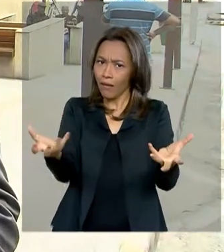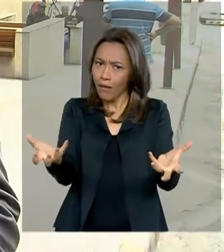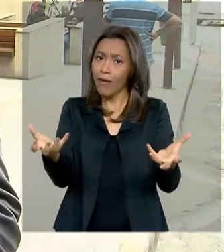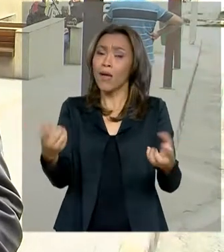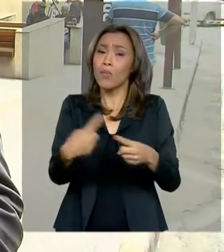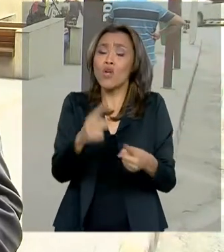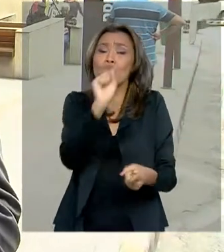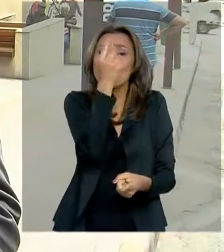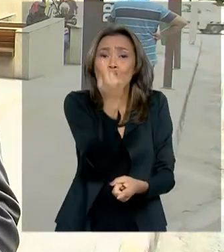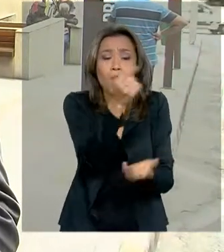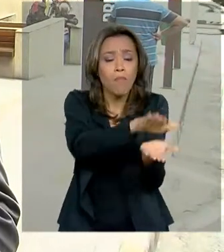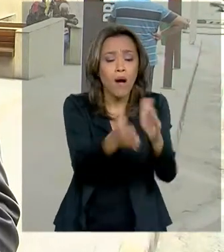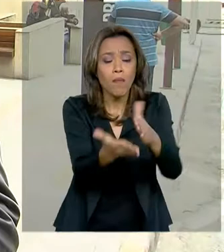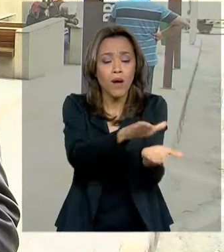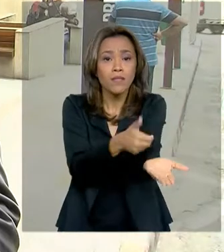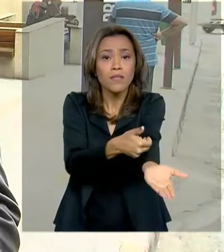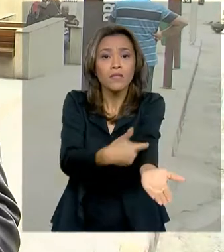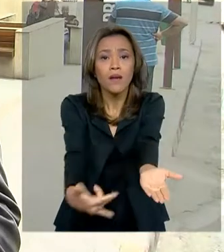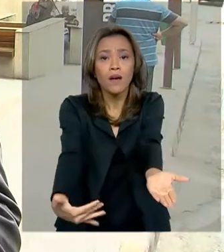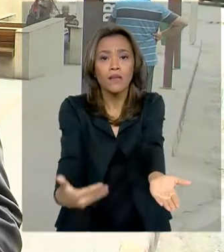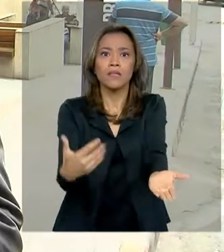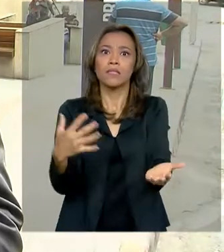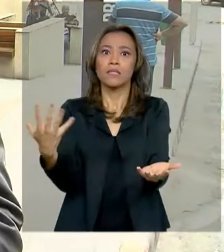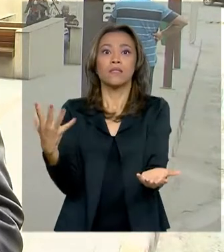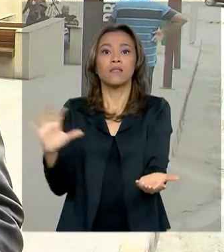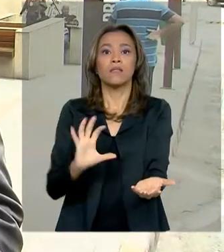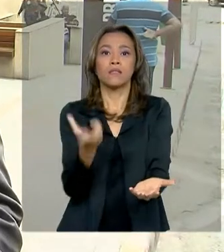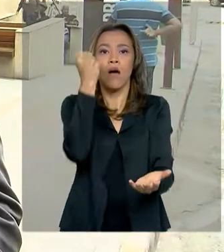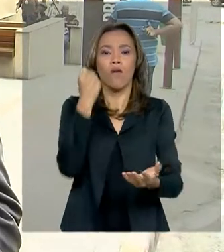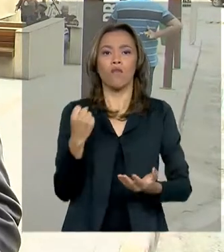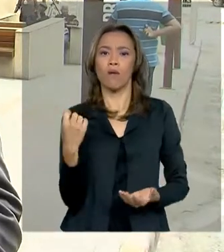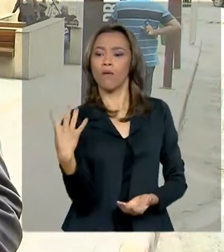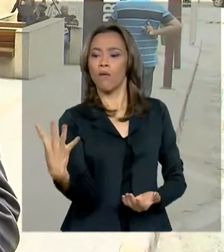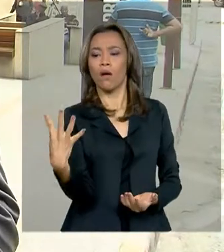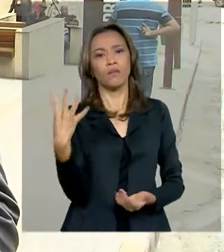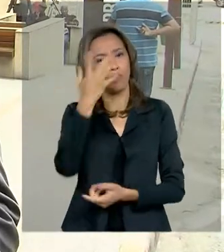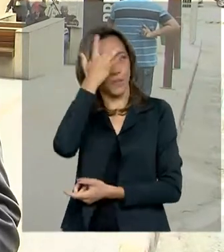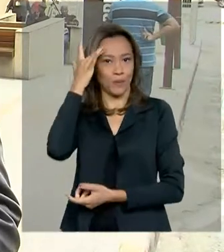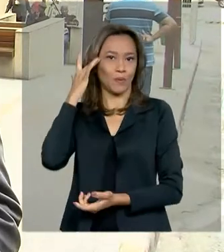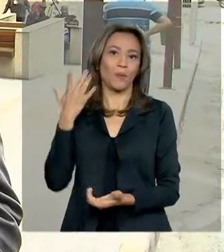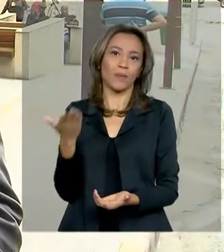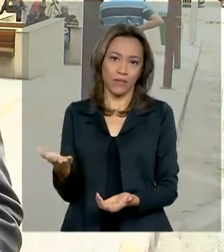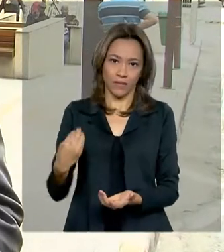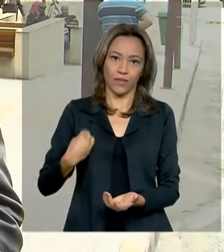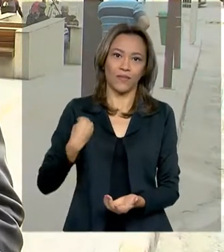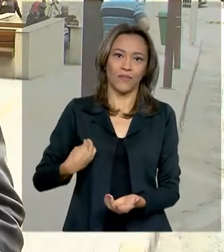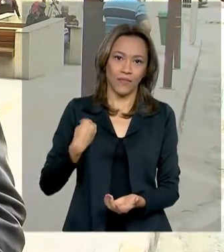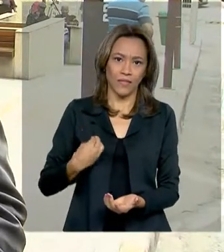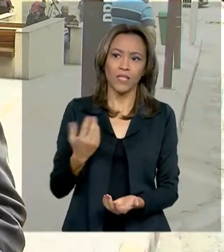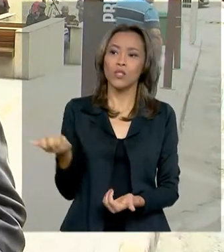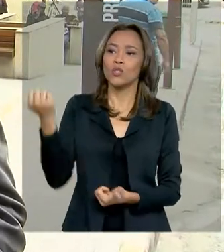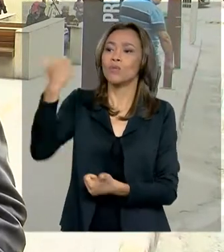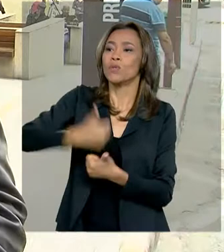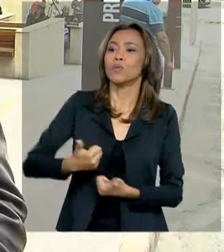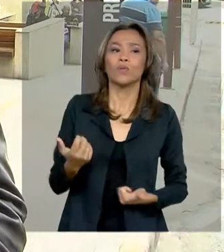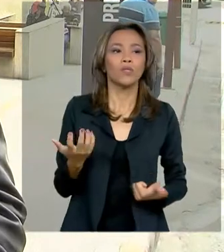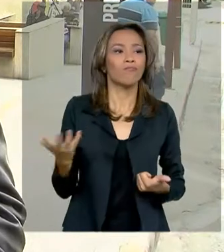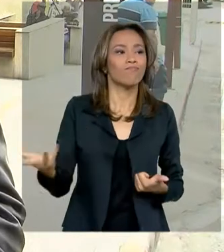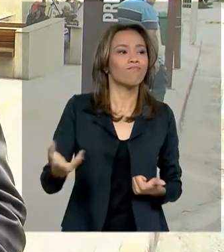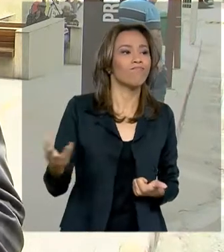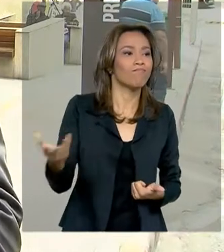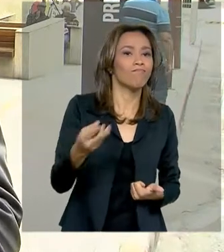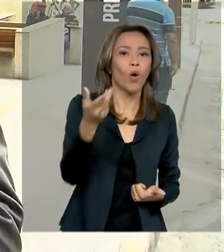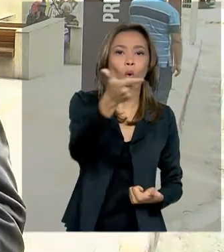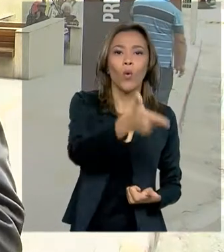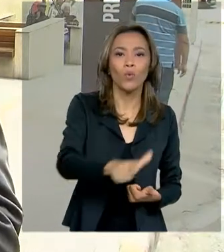uma bolsa pode salvar a vida de até 4 pessoas e não há nenhum tipo de substituto para o